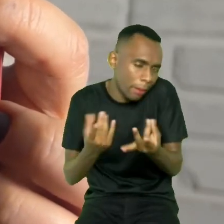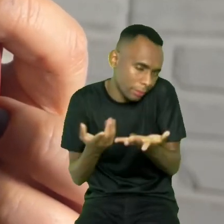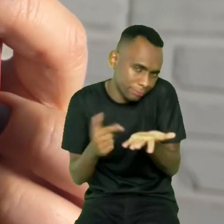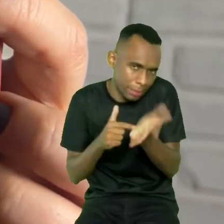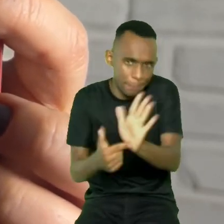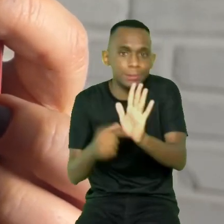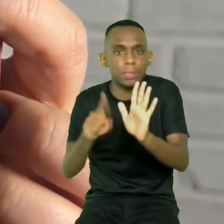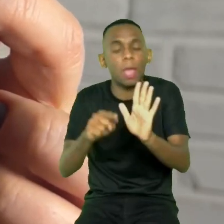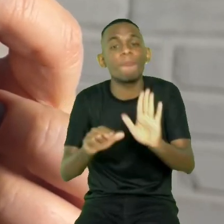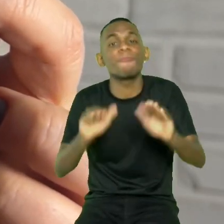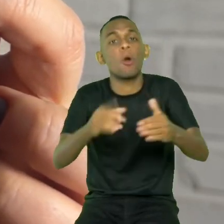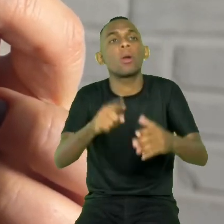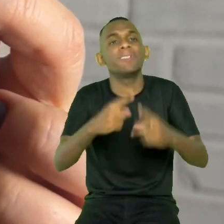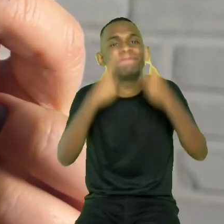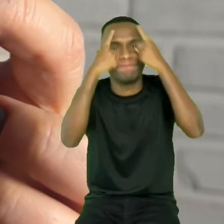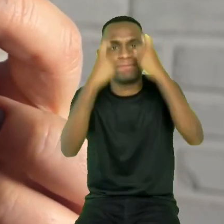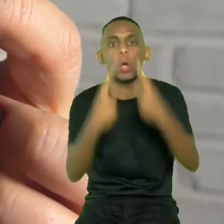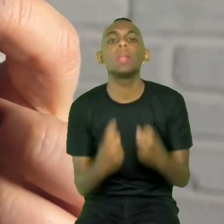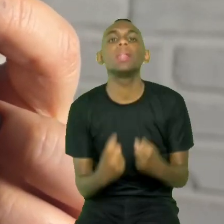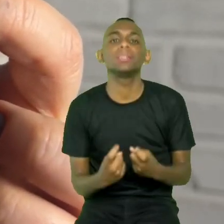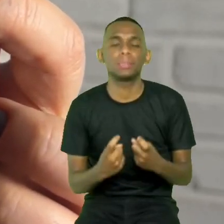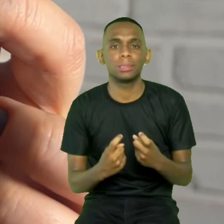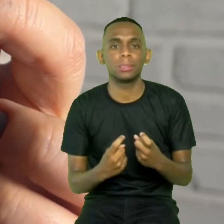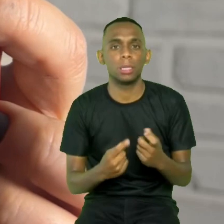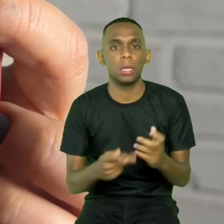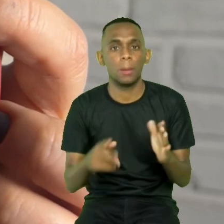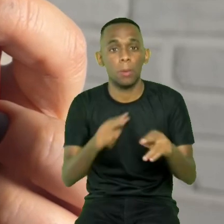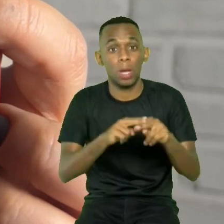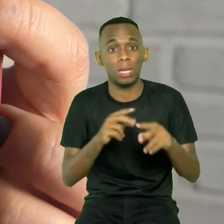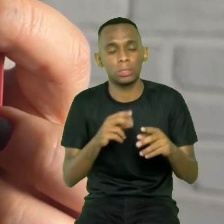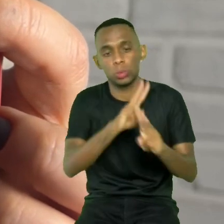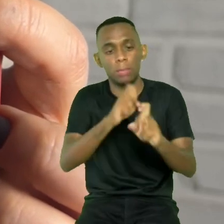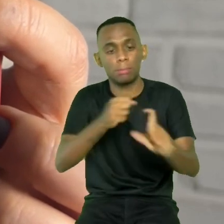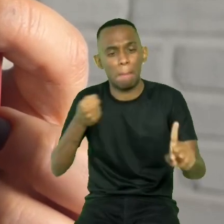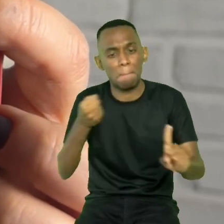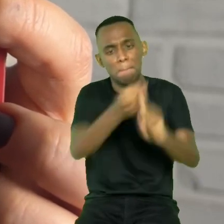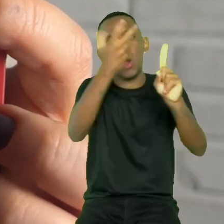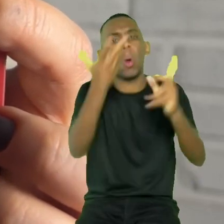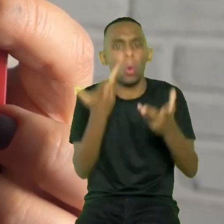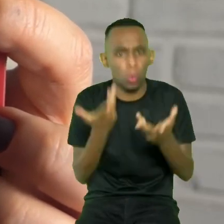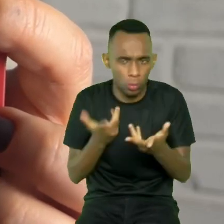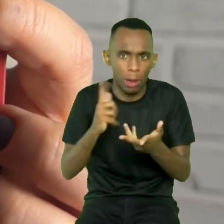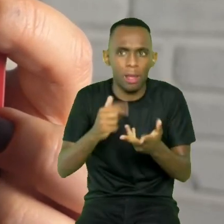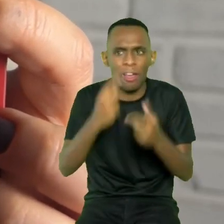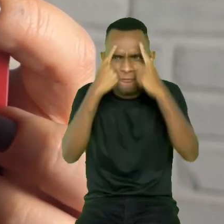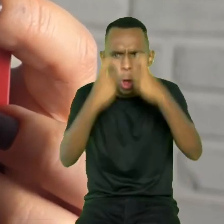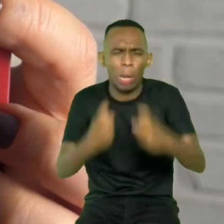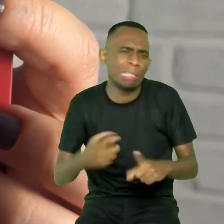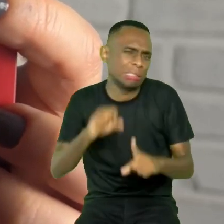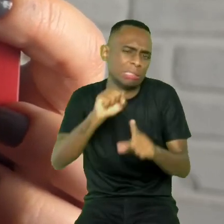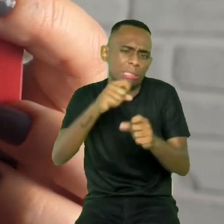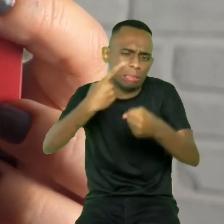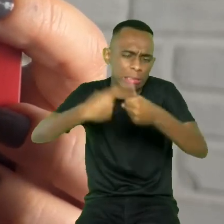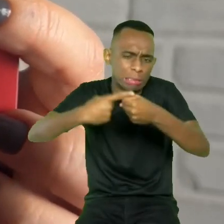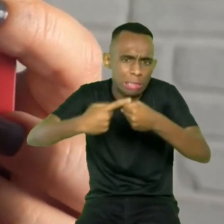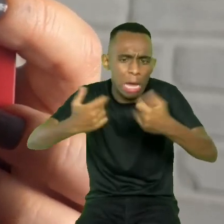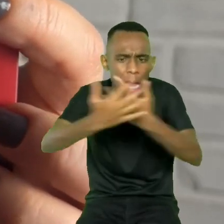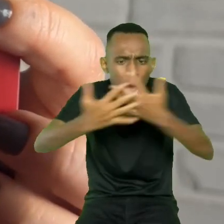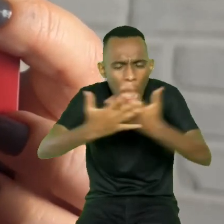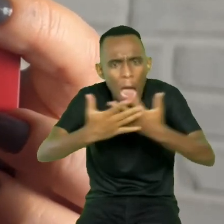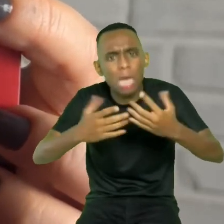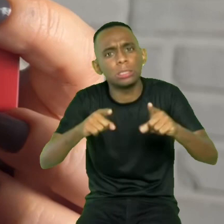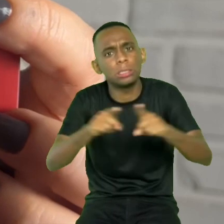focado na violência cotidiana, na violência urbana, na violência dentro dos